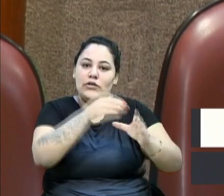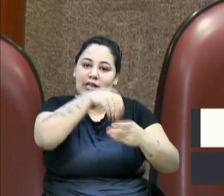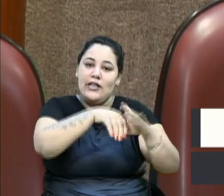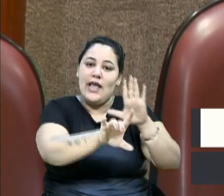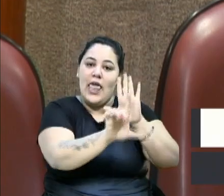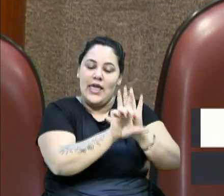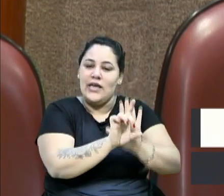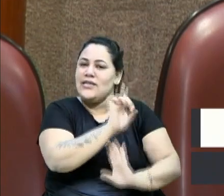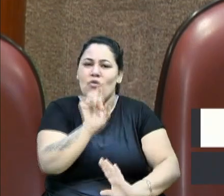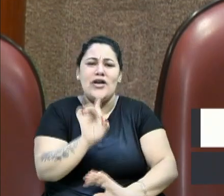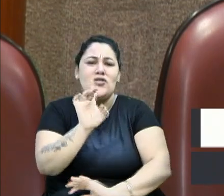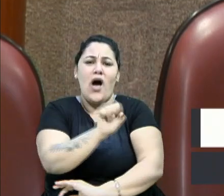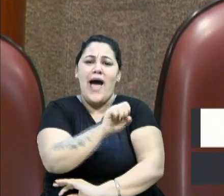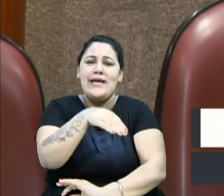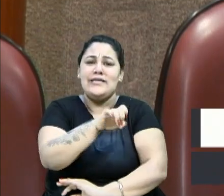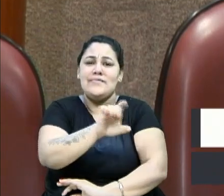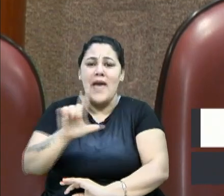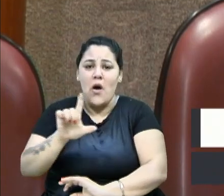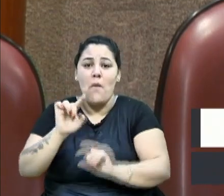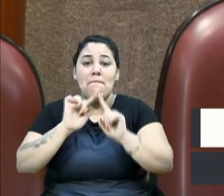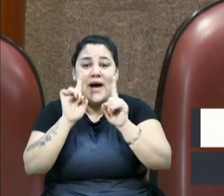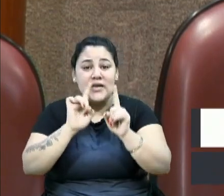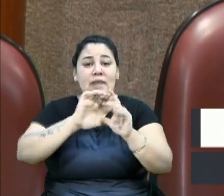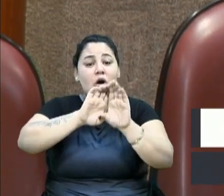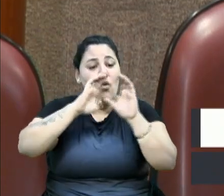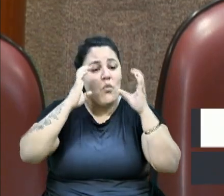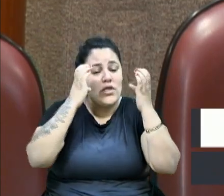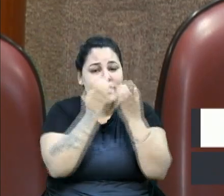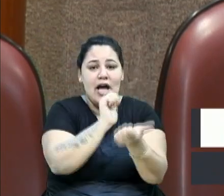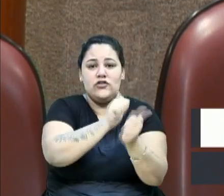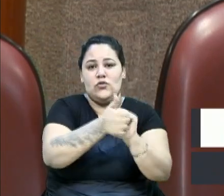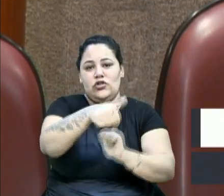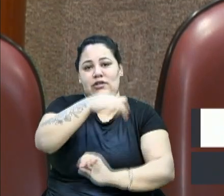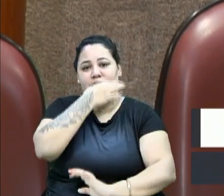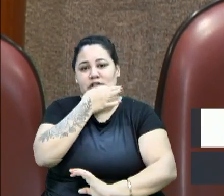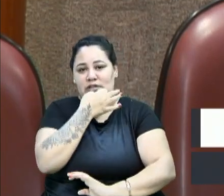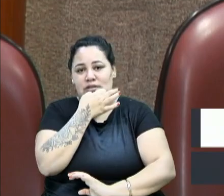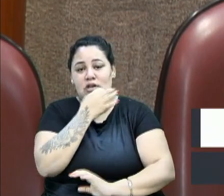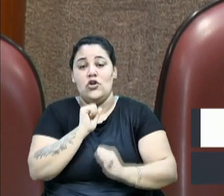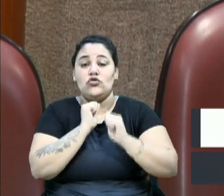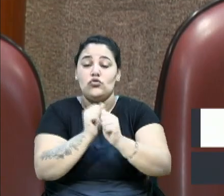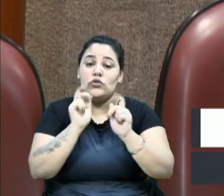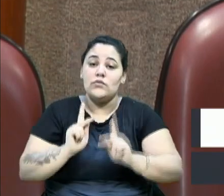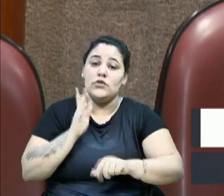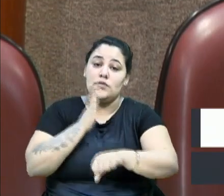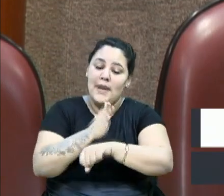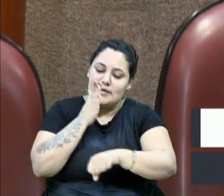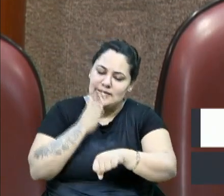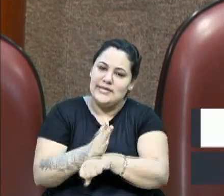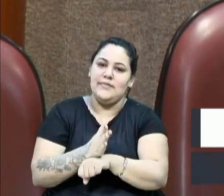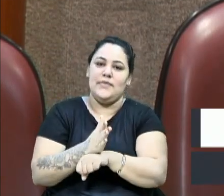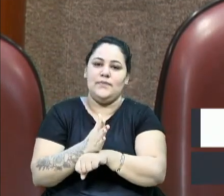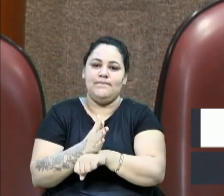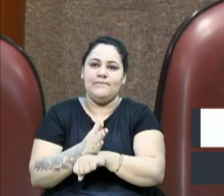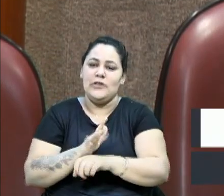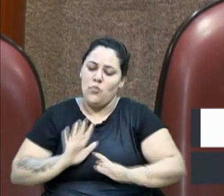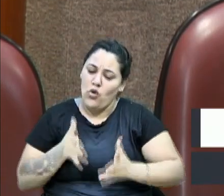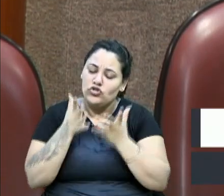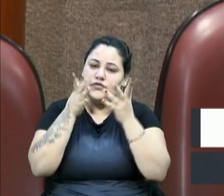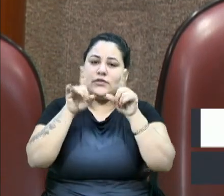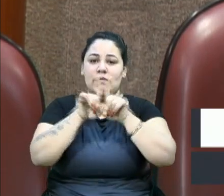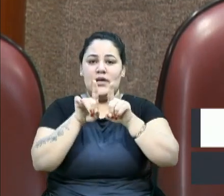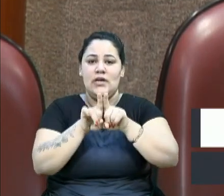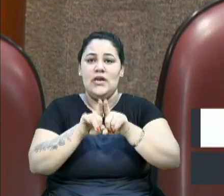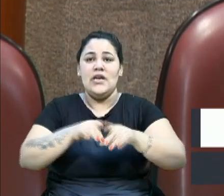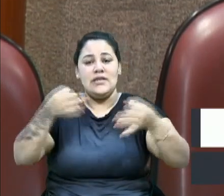pelas Mel Mas pela comunidade esportiva de Caxias do Sul através de quem participa quem se envolve e consequentemente do